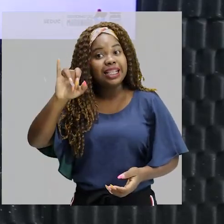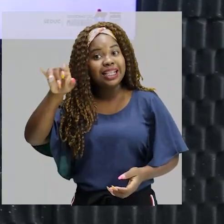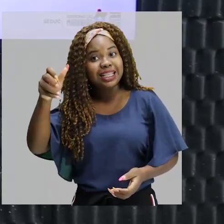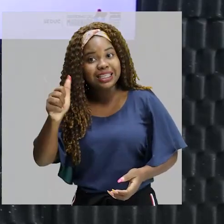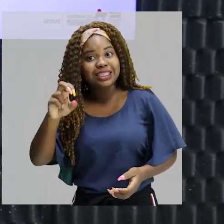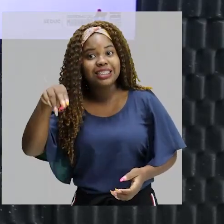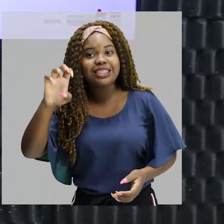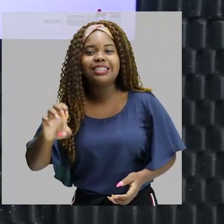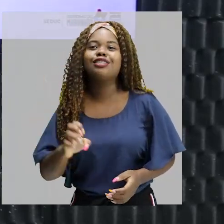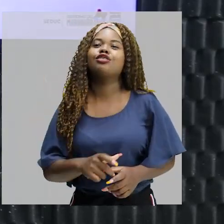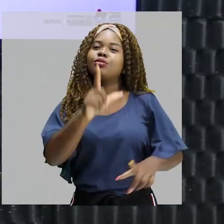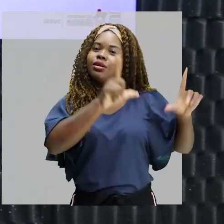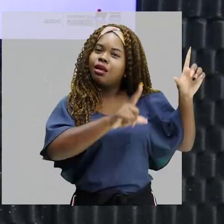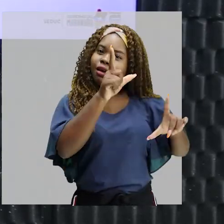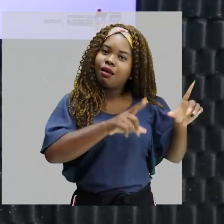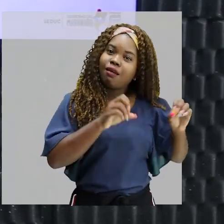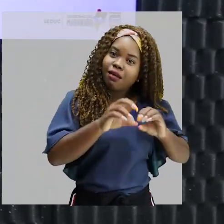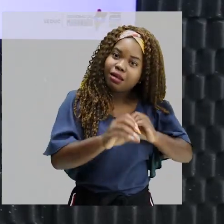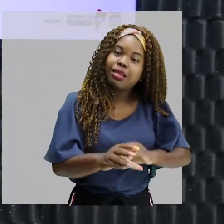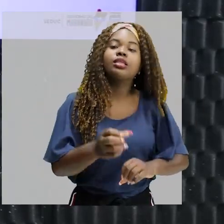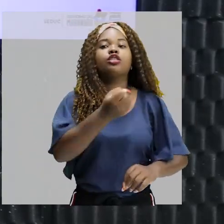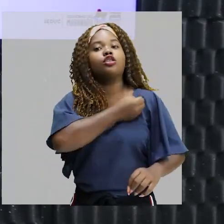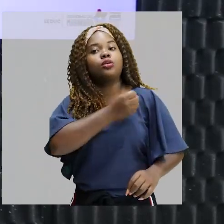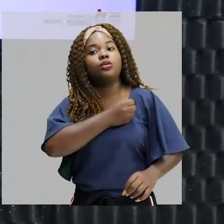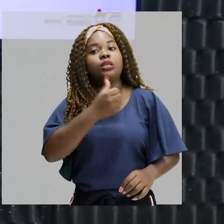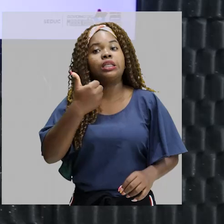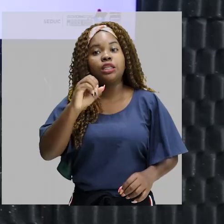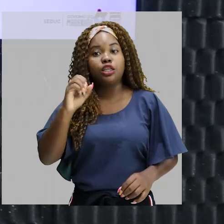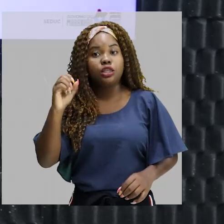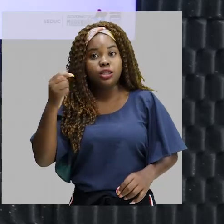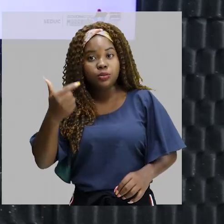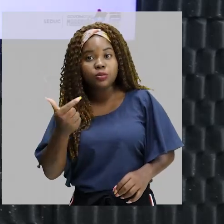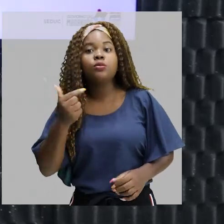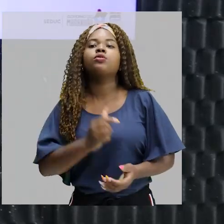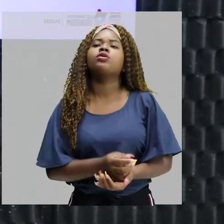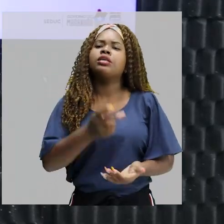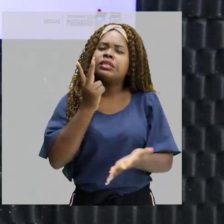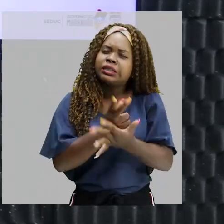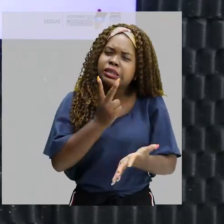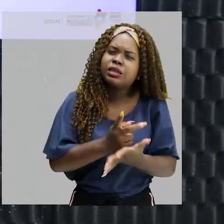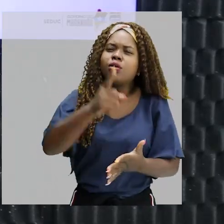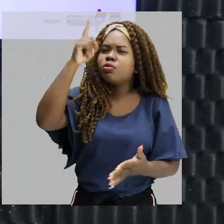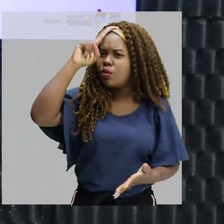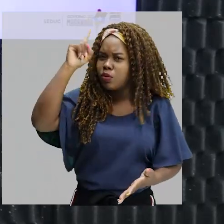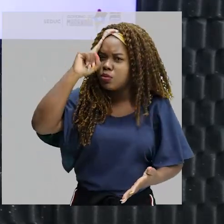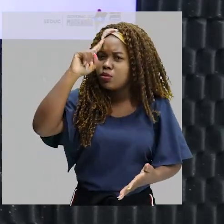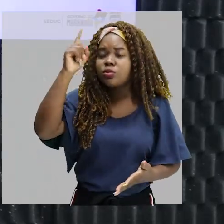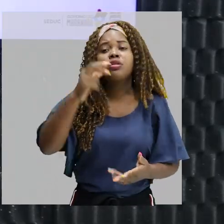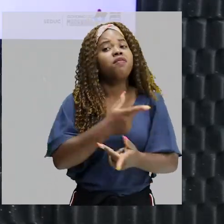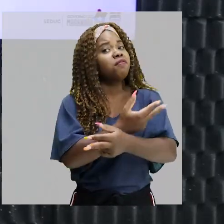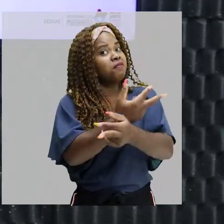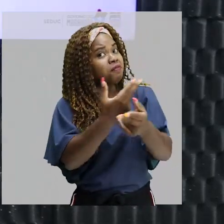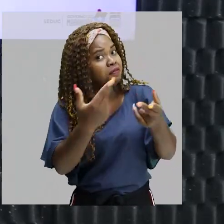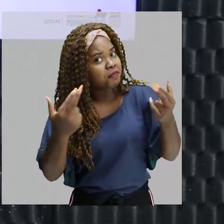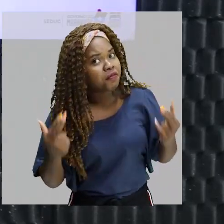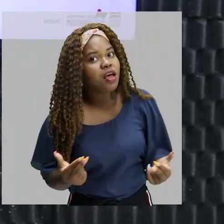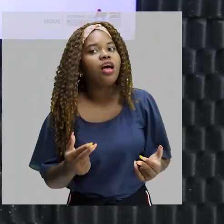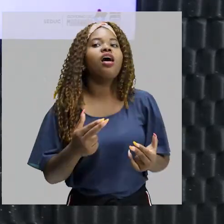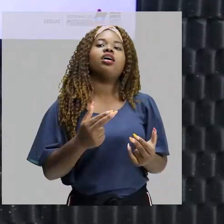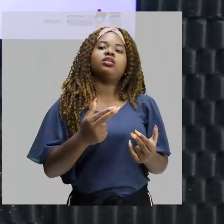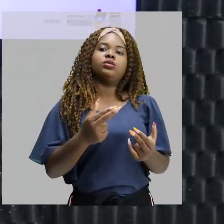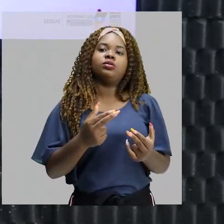Educação, canal 10.2, todos os dias tem muito conhecimento para você. E a aula de espanhol é dia de sexta-feira, não percam, tá